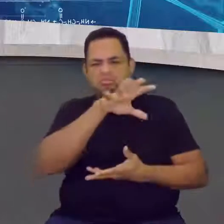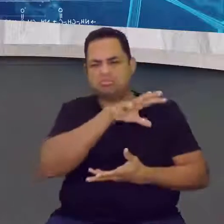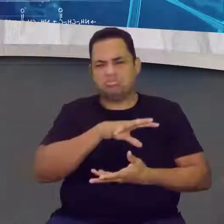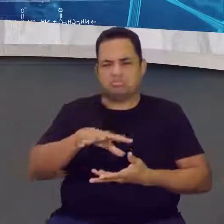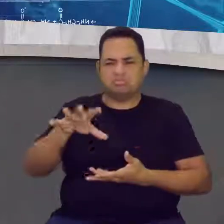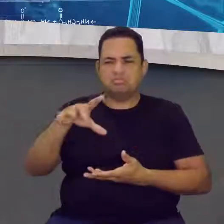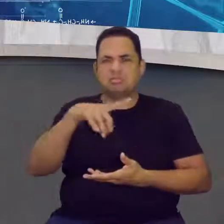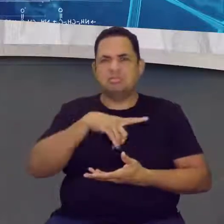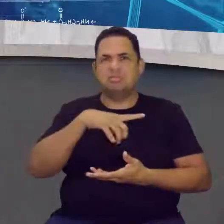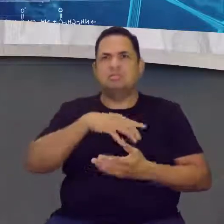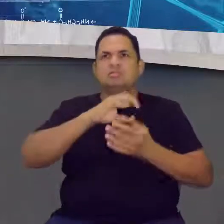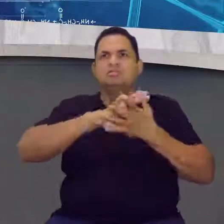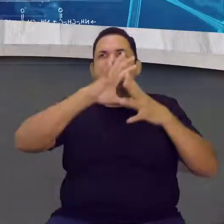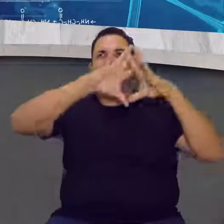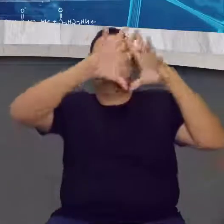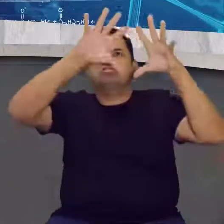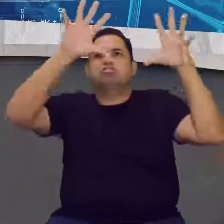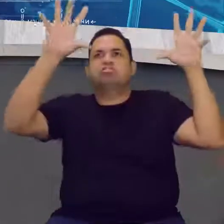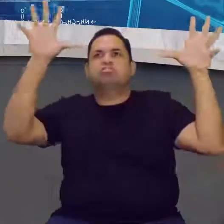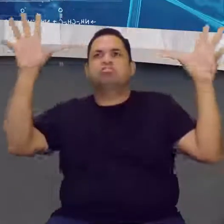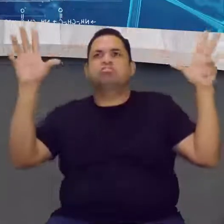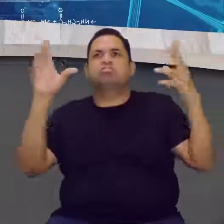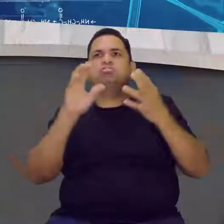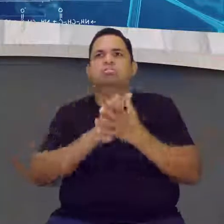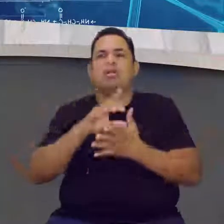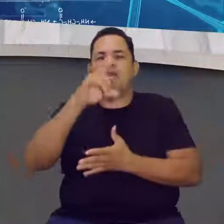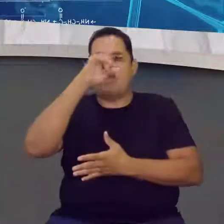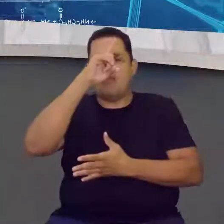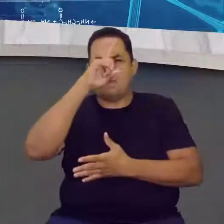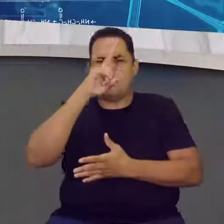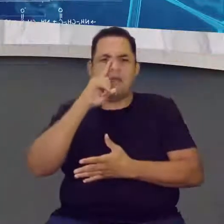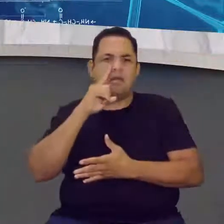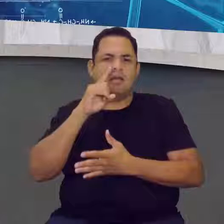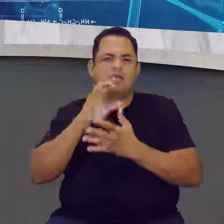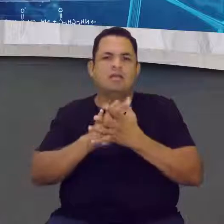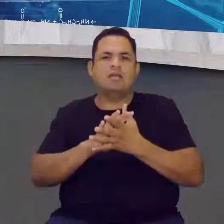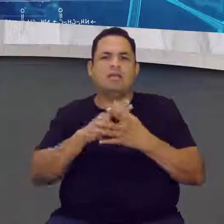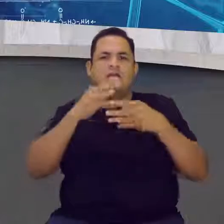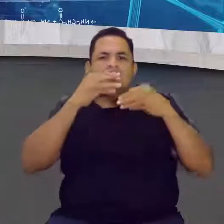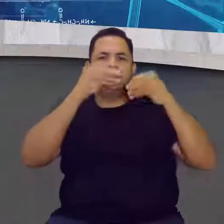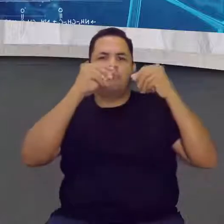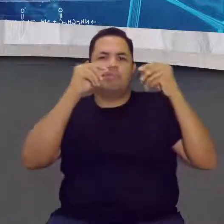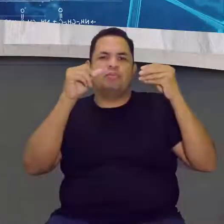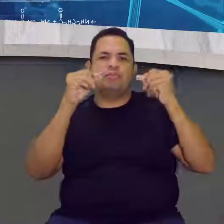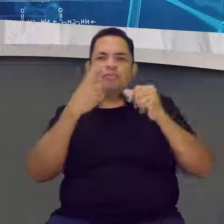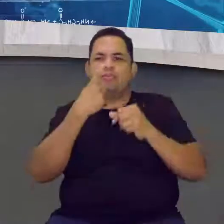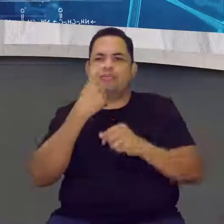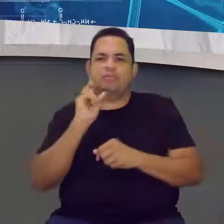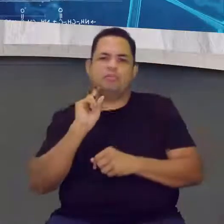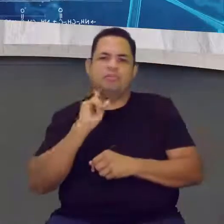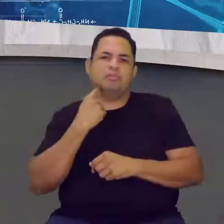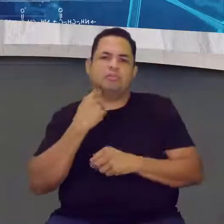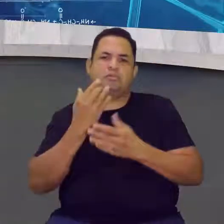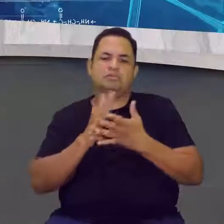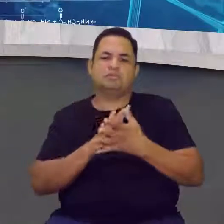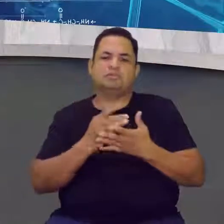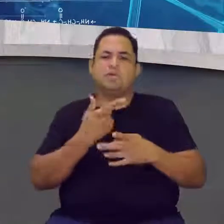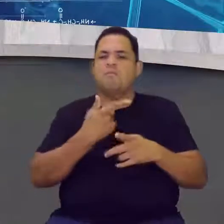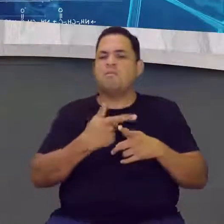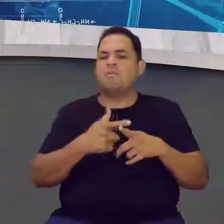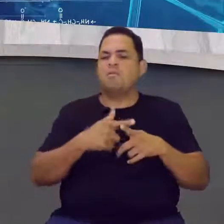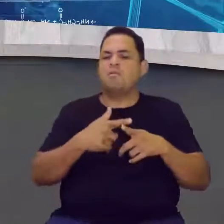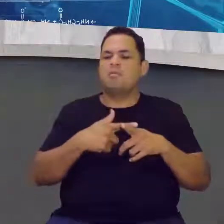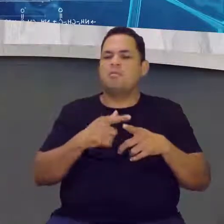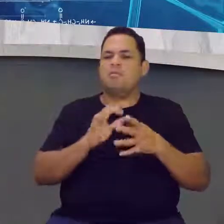gente tem aquele céu que fica amarelo de fumaça e poeira. Isso aí é um grande problema